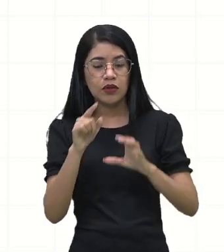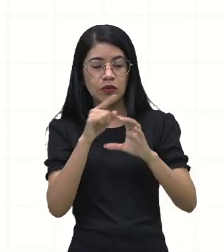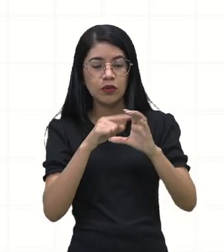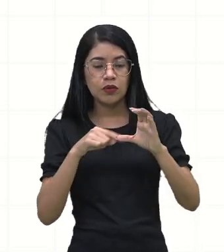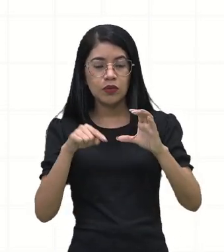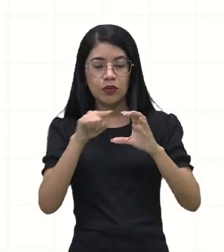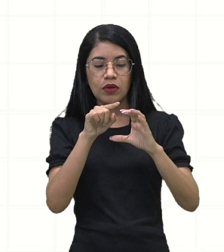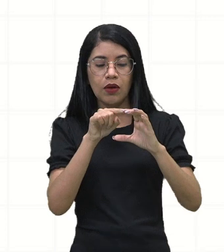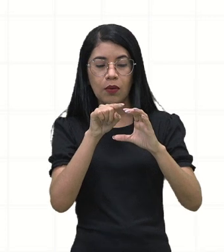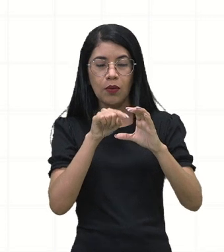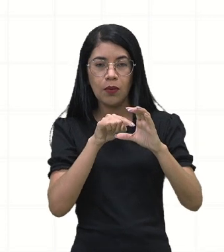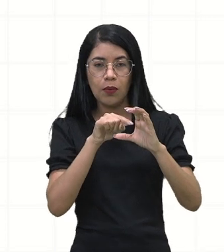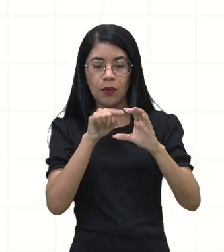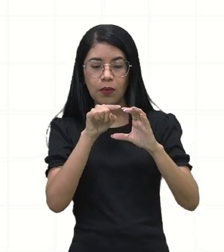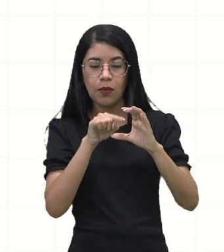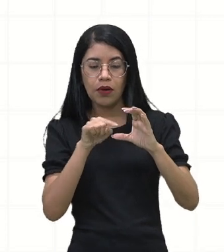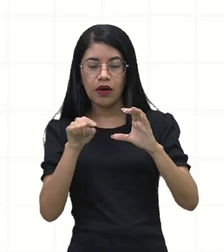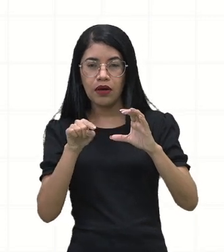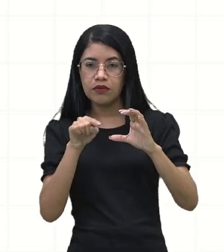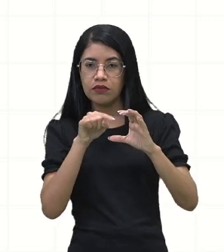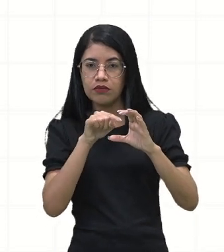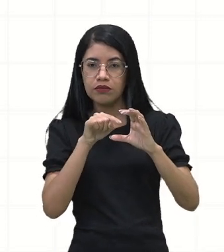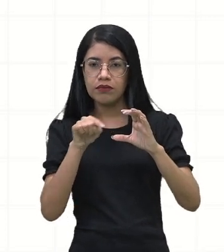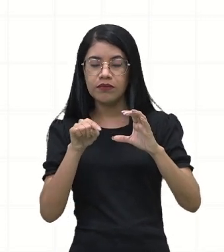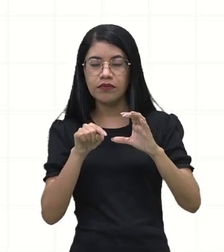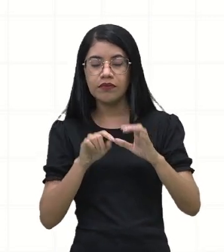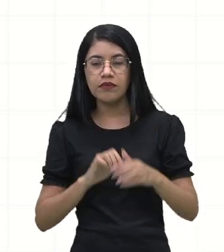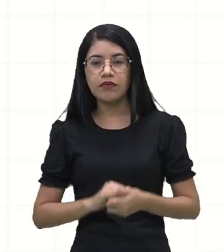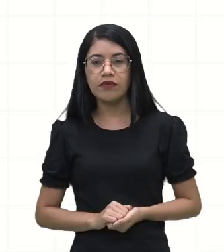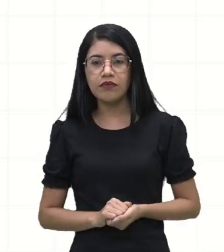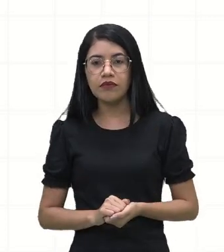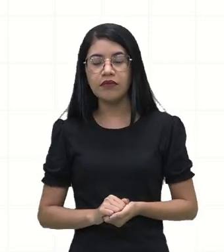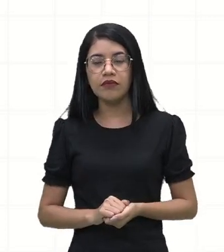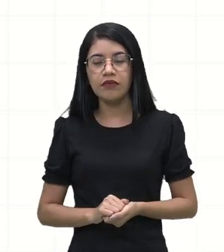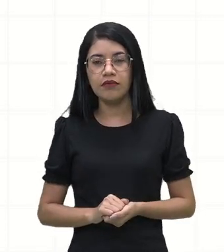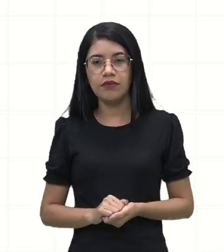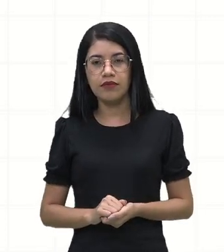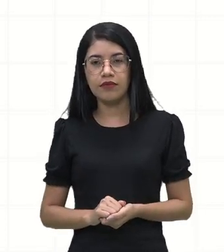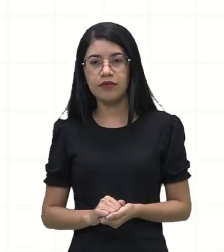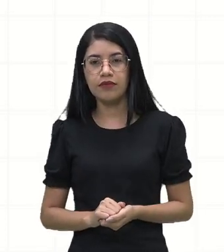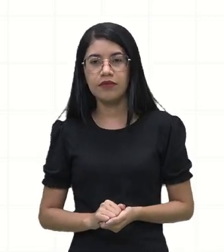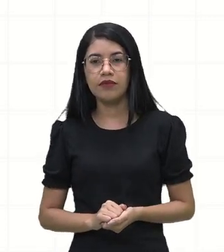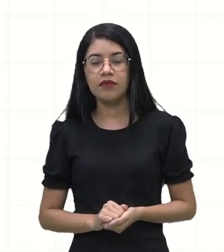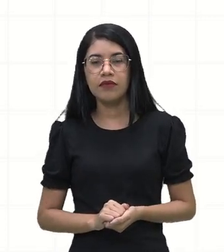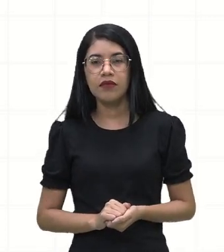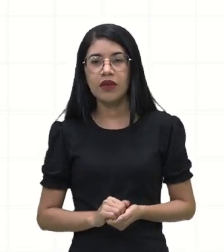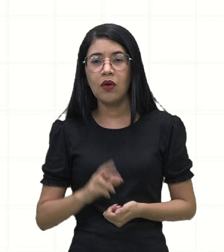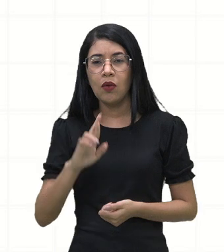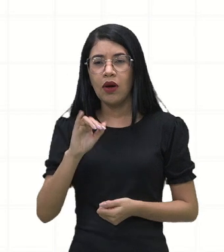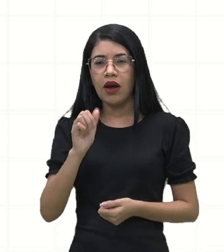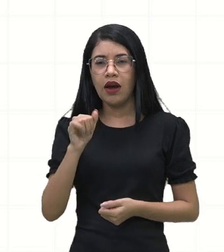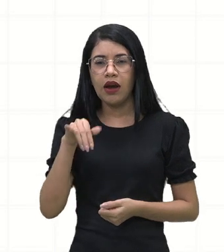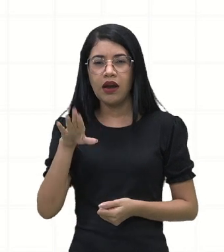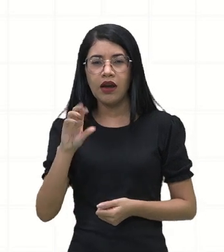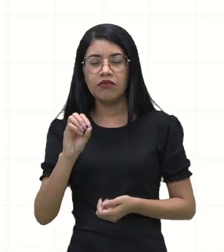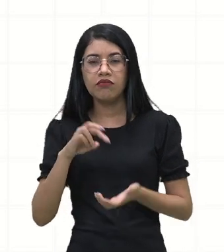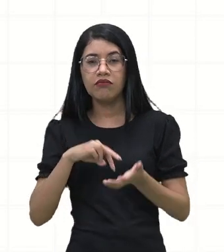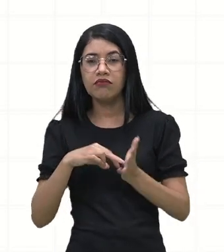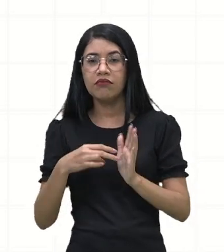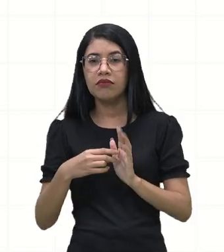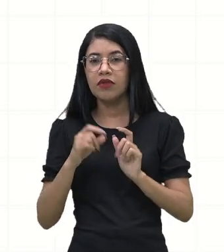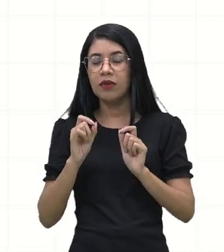Nós sabemos aqui, ó, uma circunferência, nós temos esse segmento, passou aqui